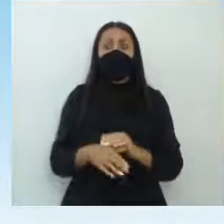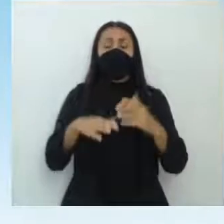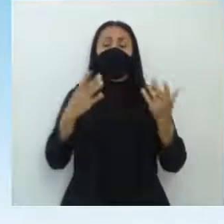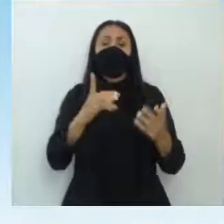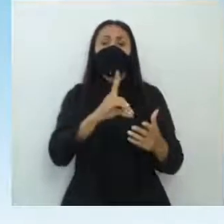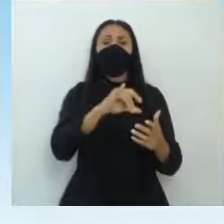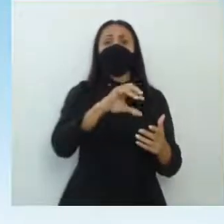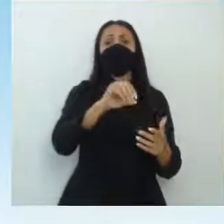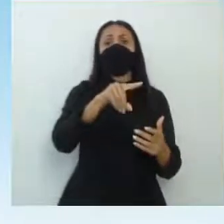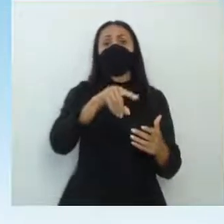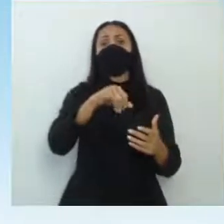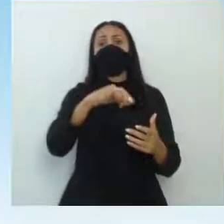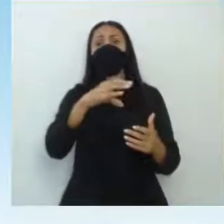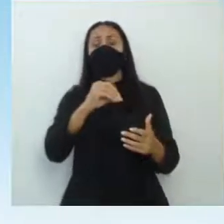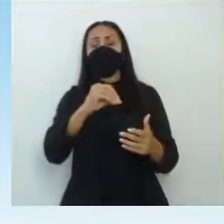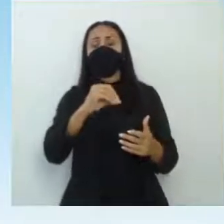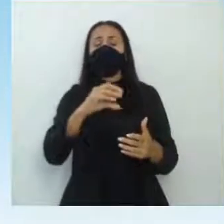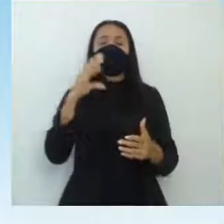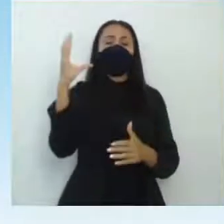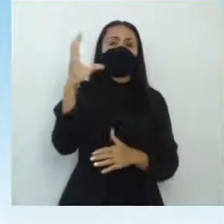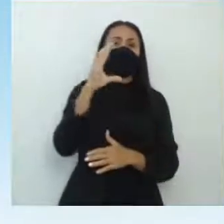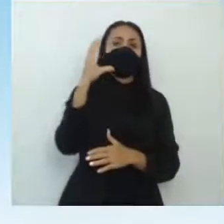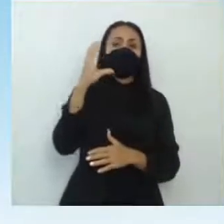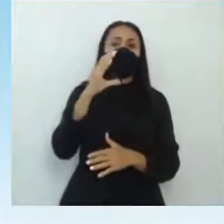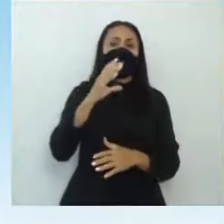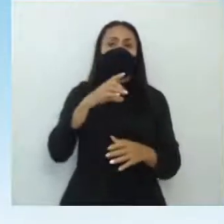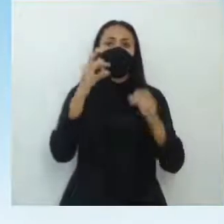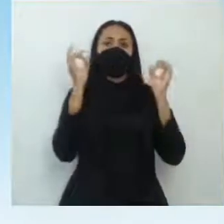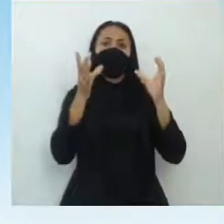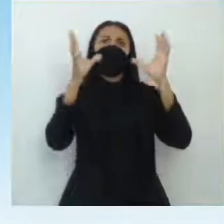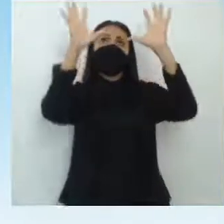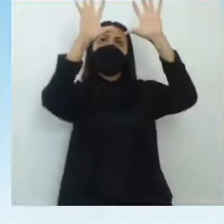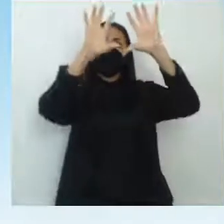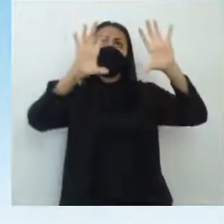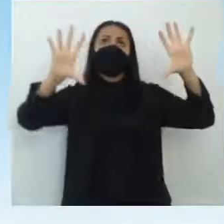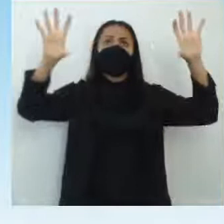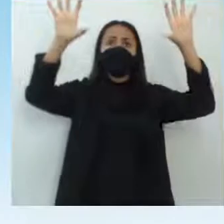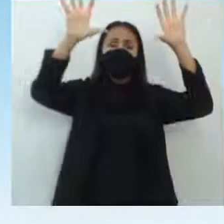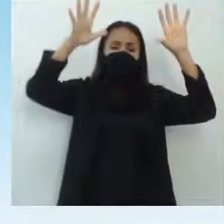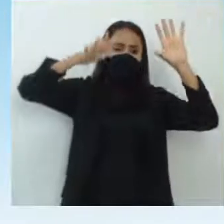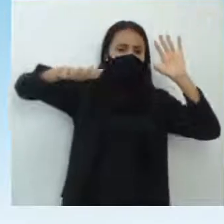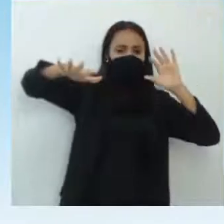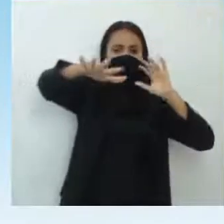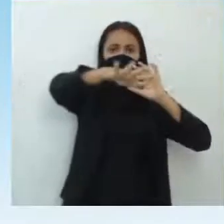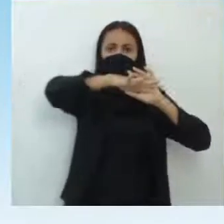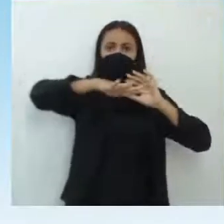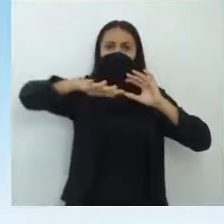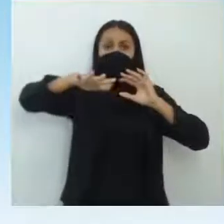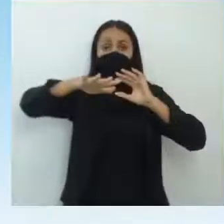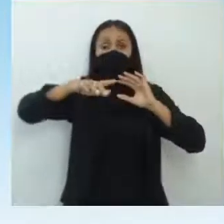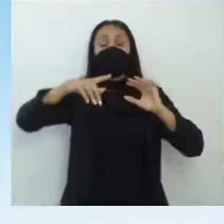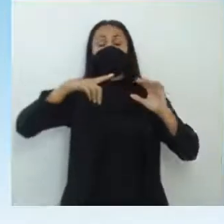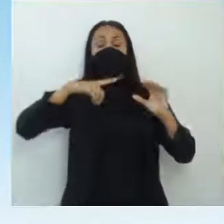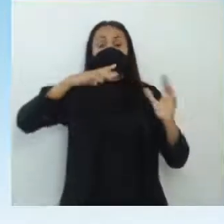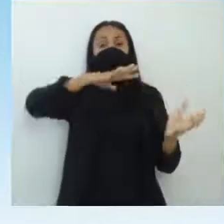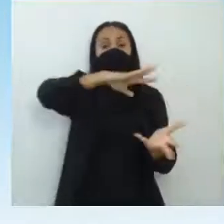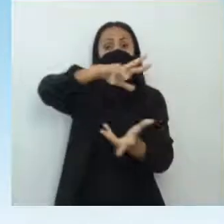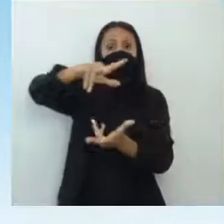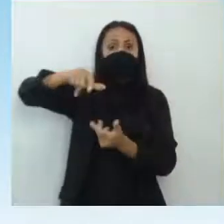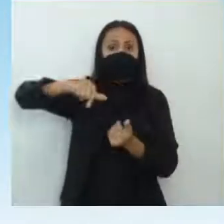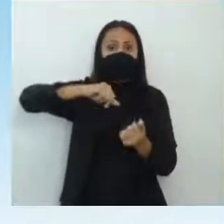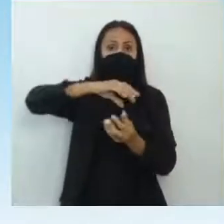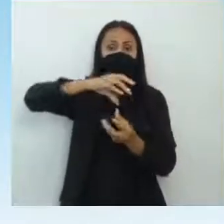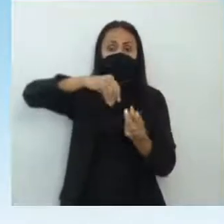dióxido de carbono, eles foram lançados na nossa atmosfera. Sabe-se que a atmosfera terrestre ela é formada